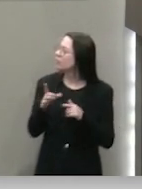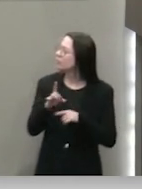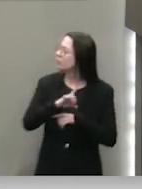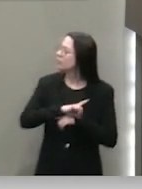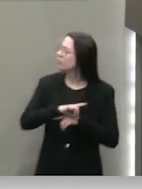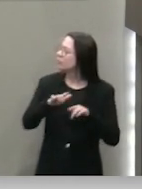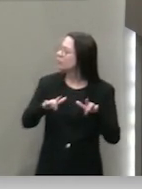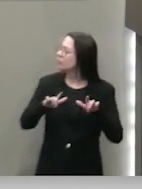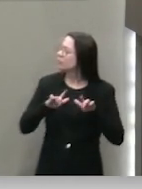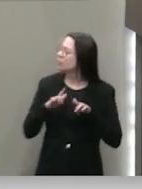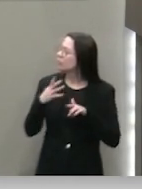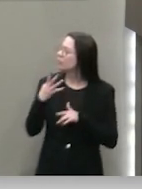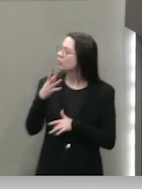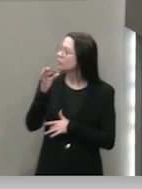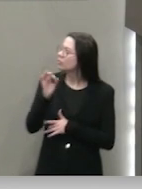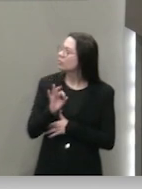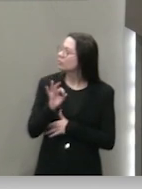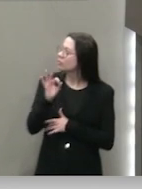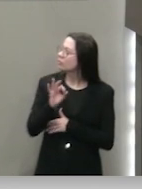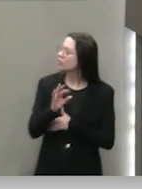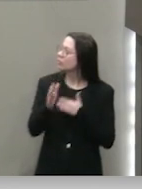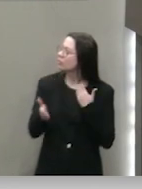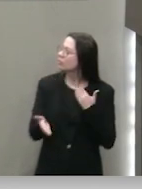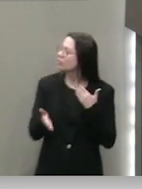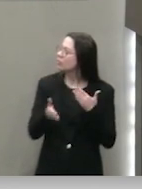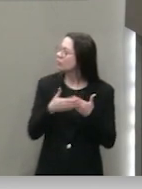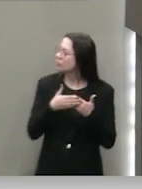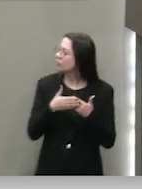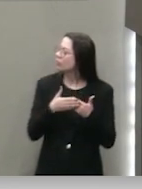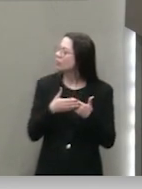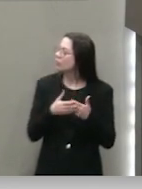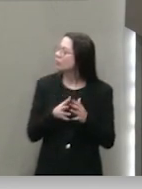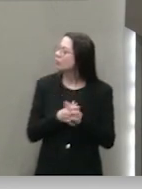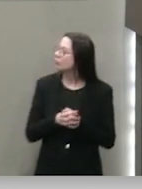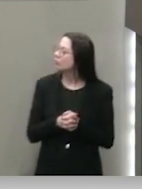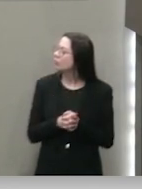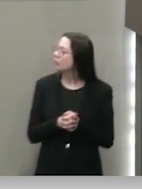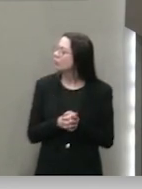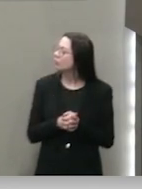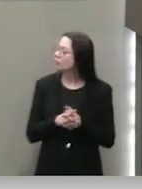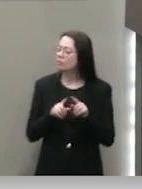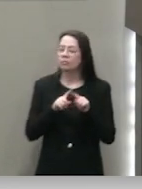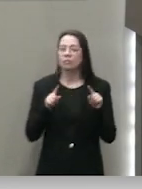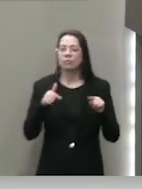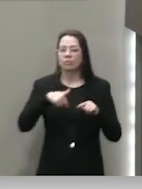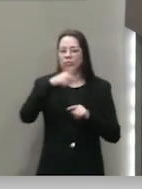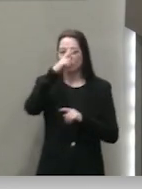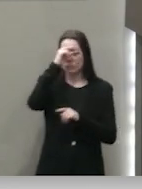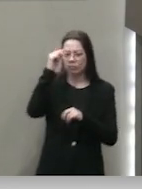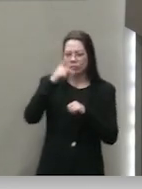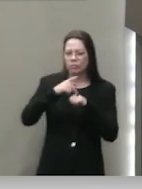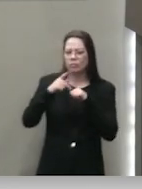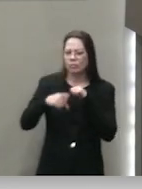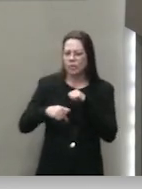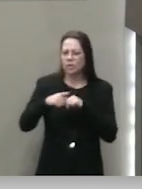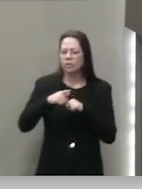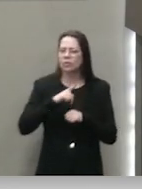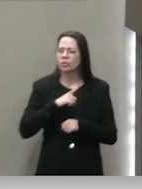os 4%, o setor ia ser fechado e ia investigar o que estava acontecendo. Pois bem, no município de Passo Fundo, os professores eles